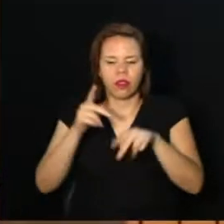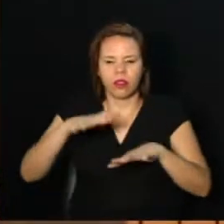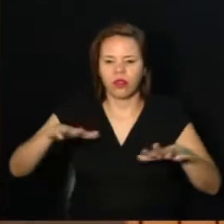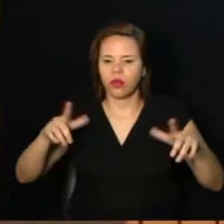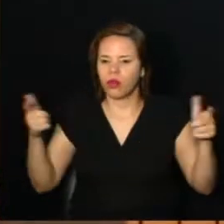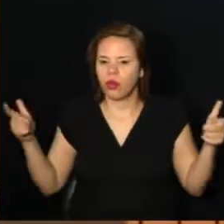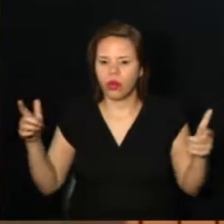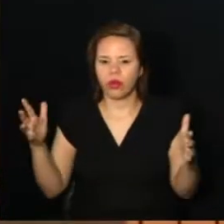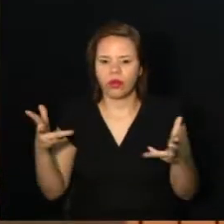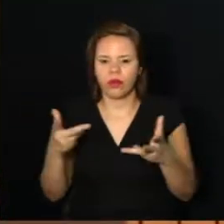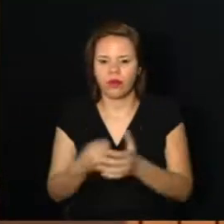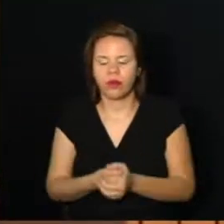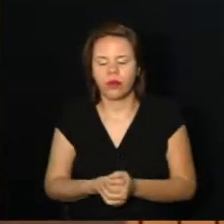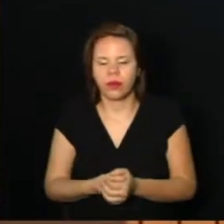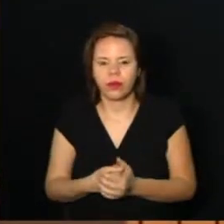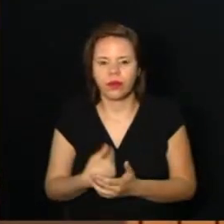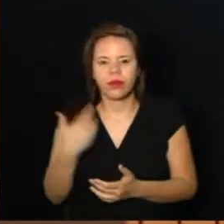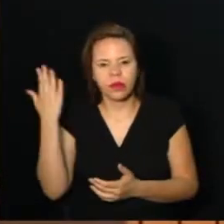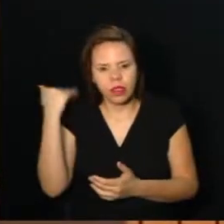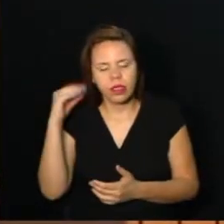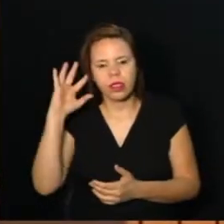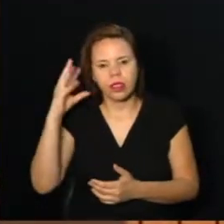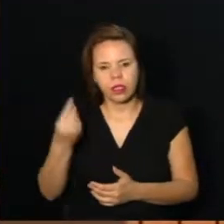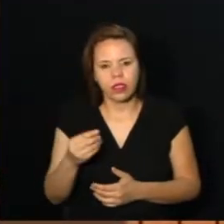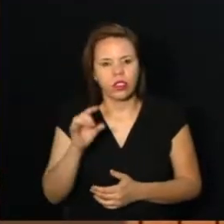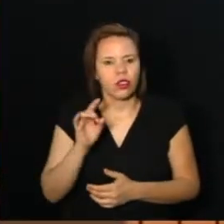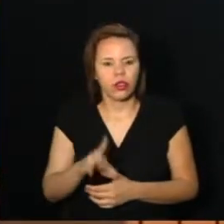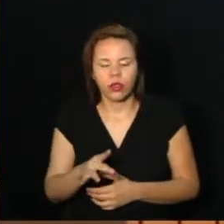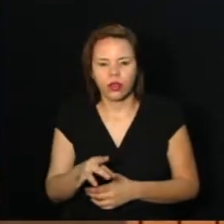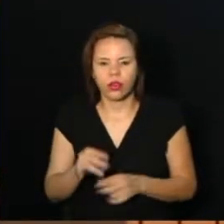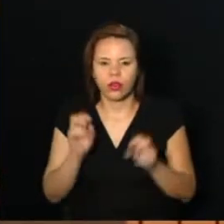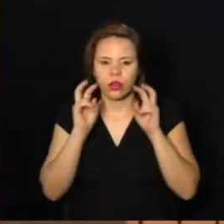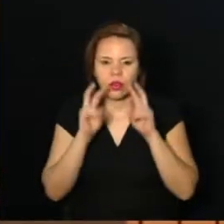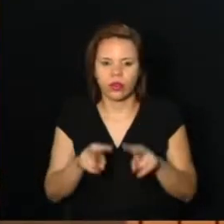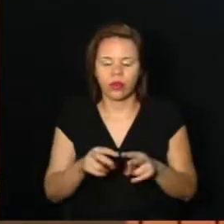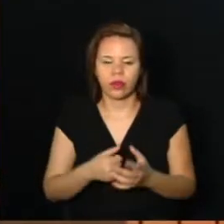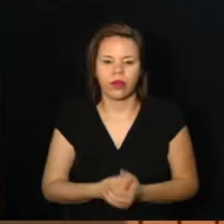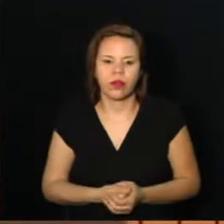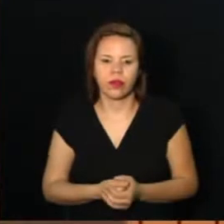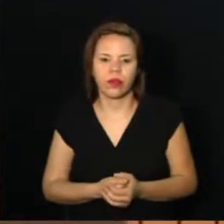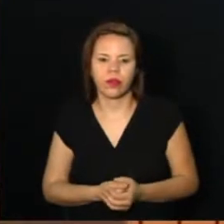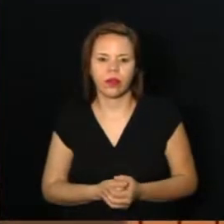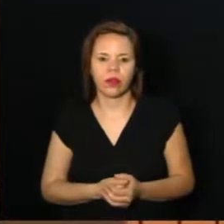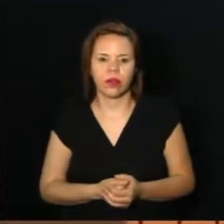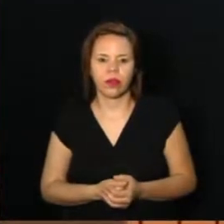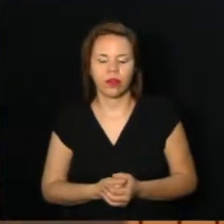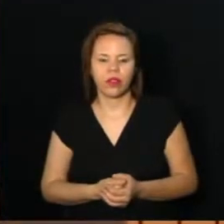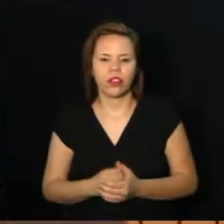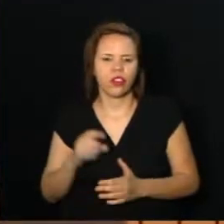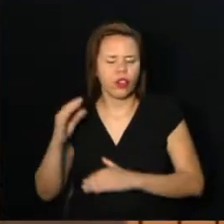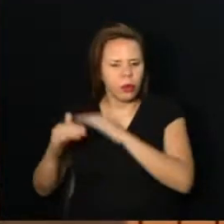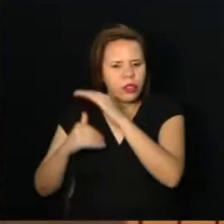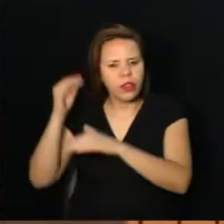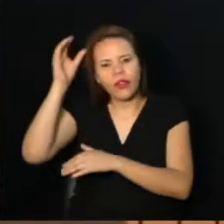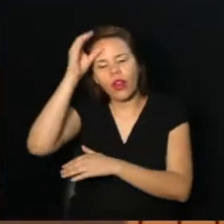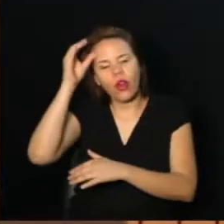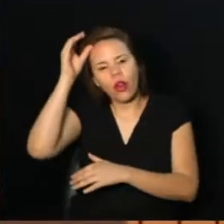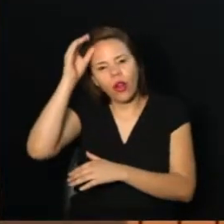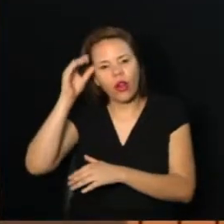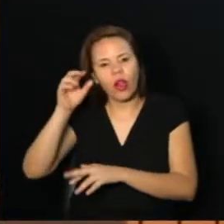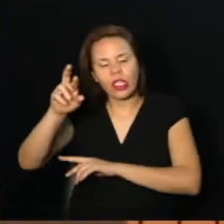um todo. Porque a gente entende que não só o olhar para o neurodesenvolvimento, para os